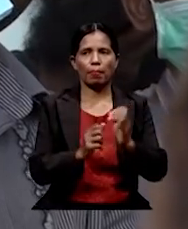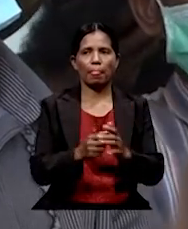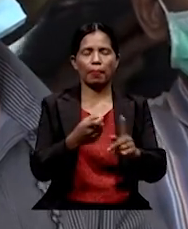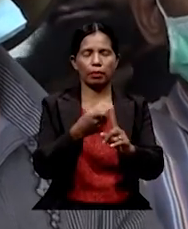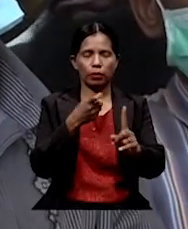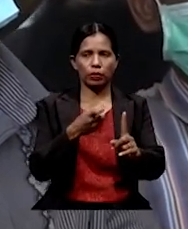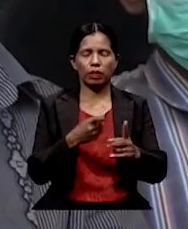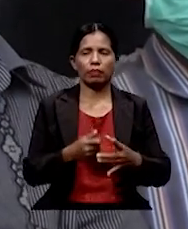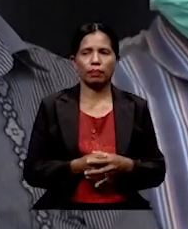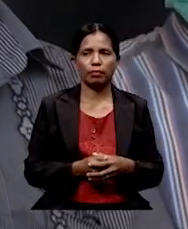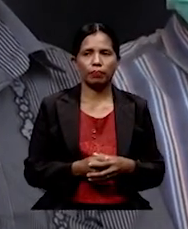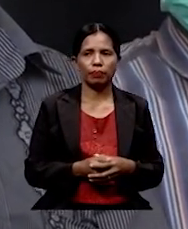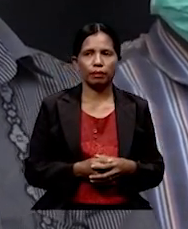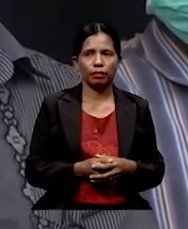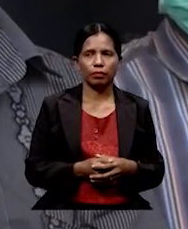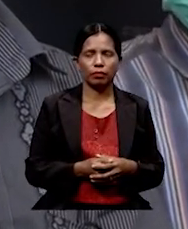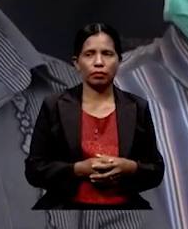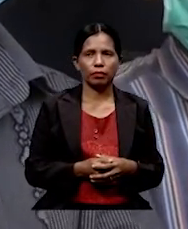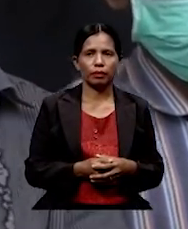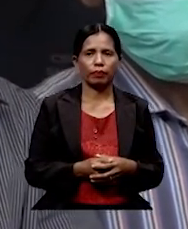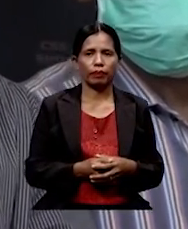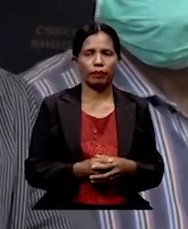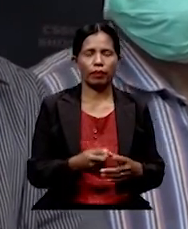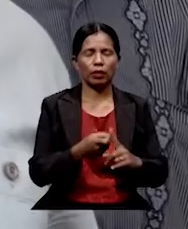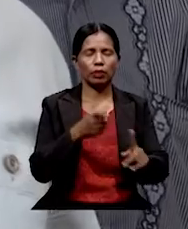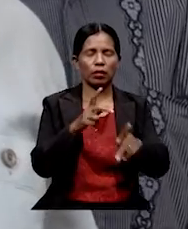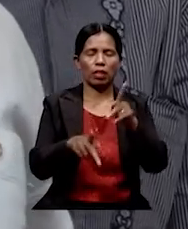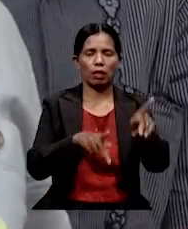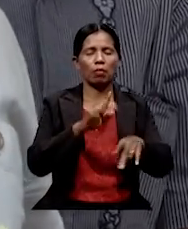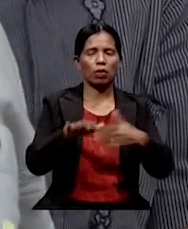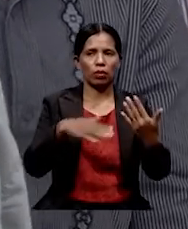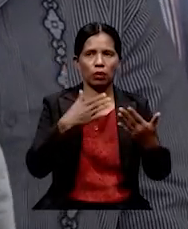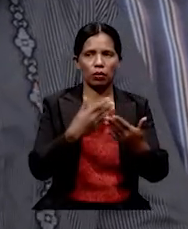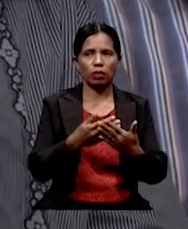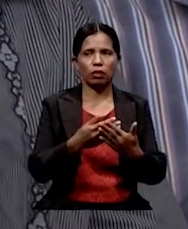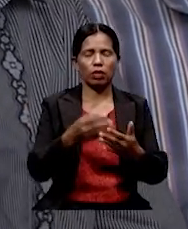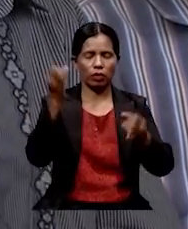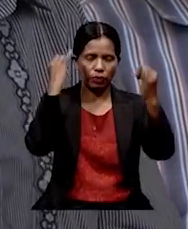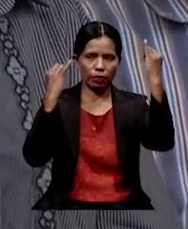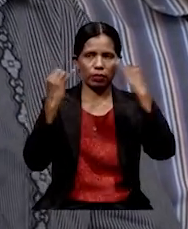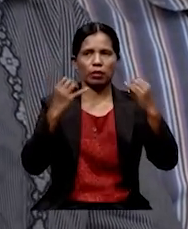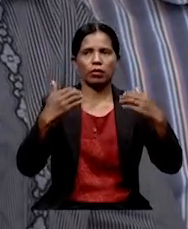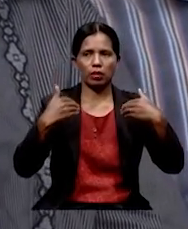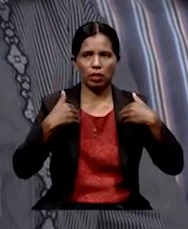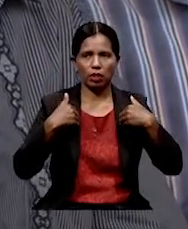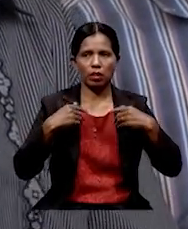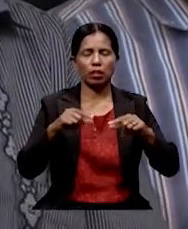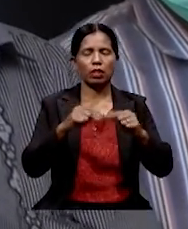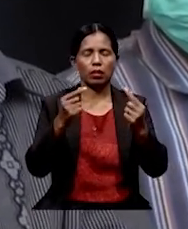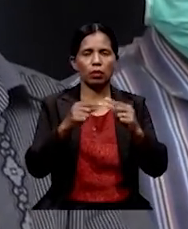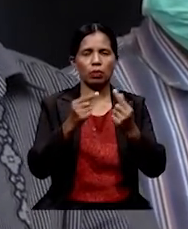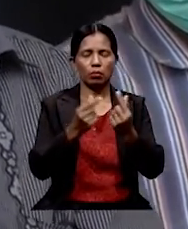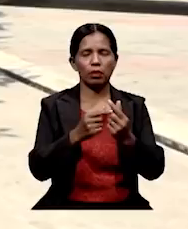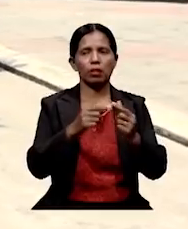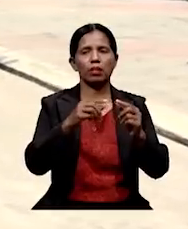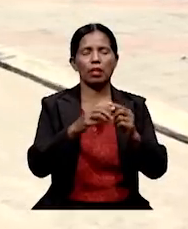russi, elementos de sociedade, lebe que, né? Informação se ia, e a equipa se media, tribunal sim,